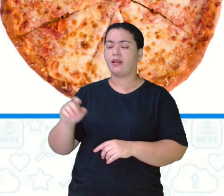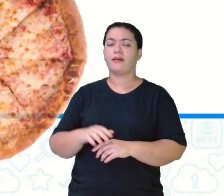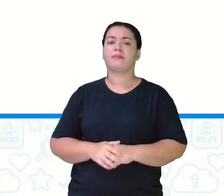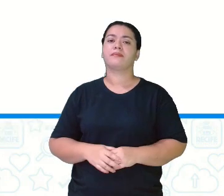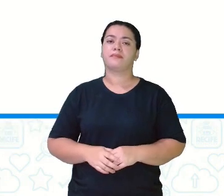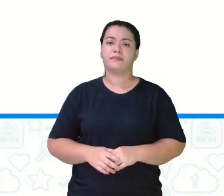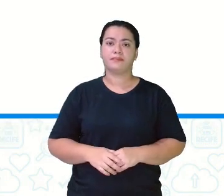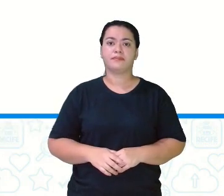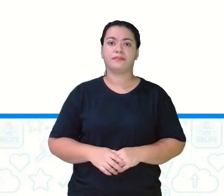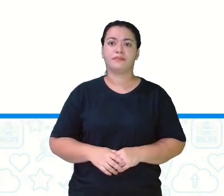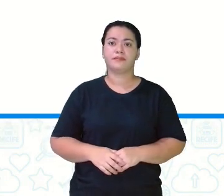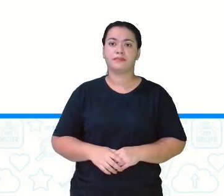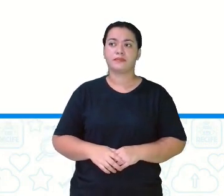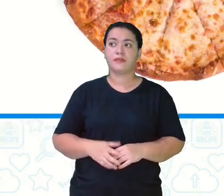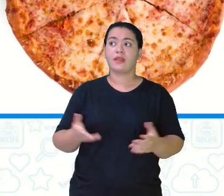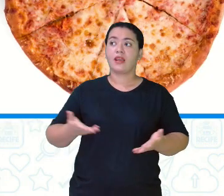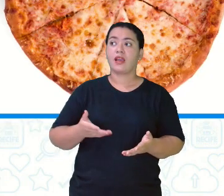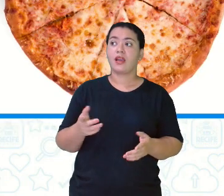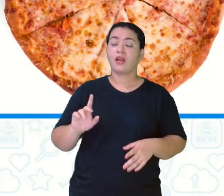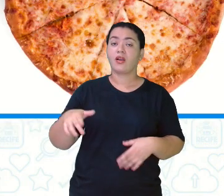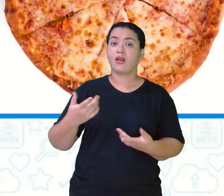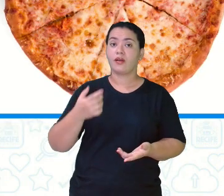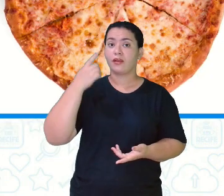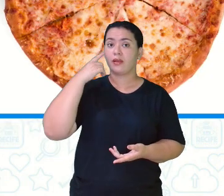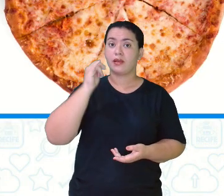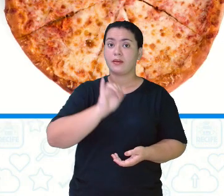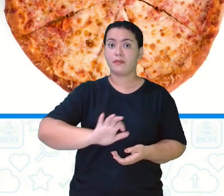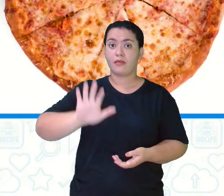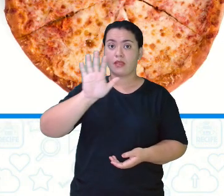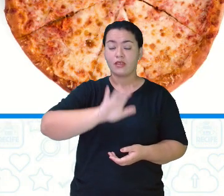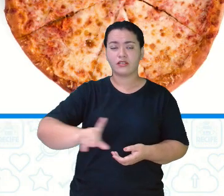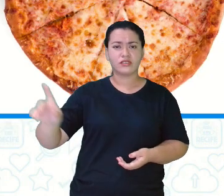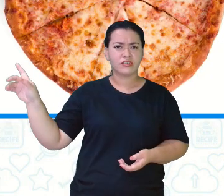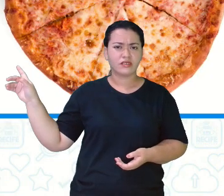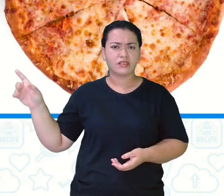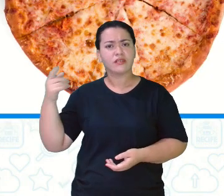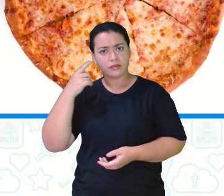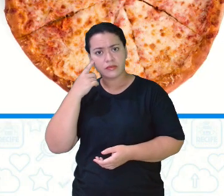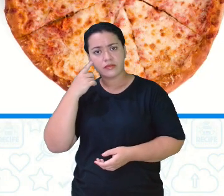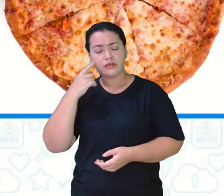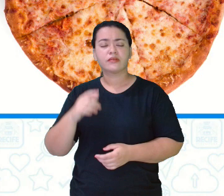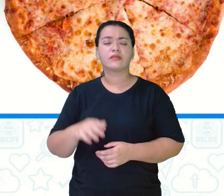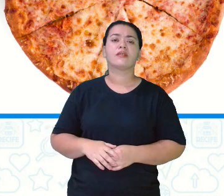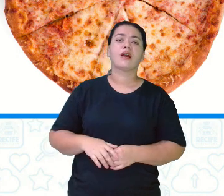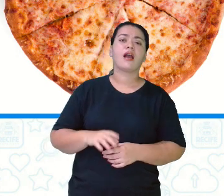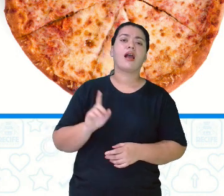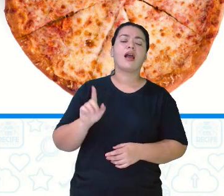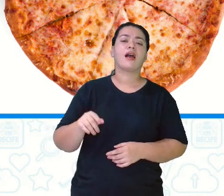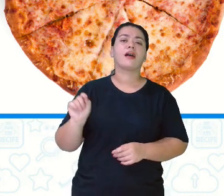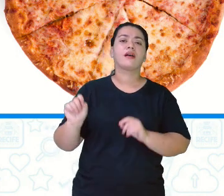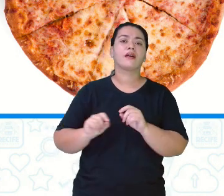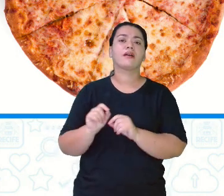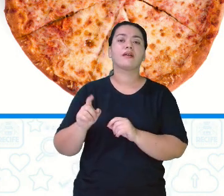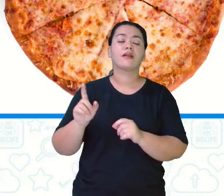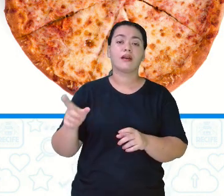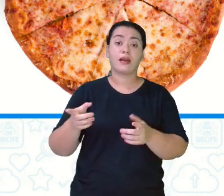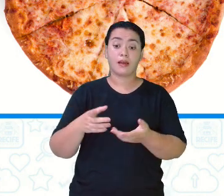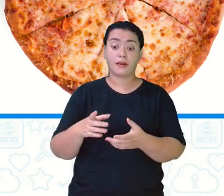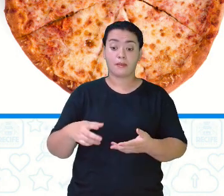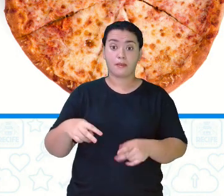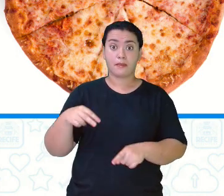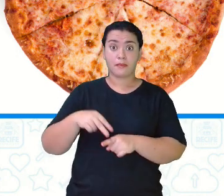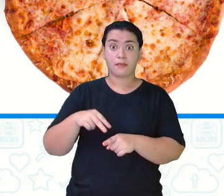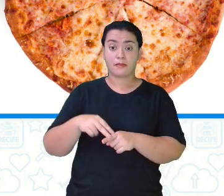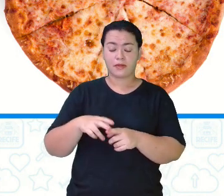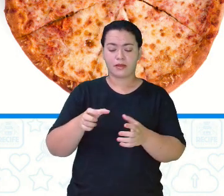Agora, preste atenção nessa outra imagem aqui. Olha lá, minha gente. Estão observando que quando